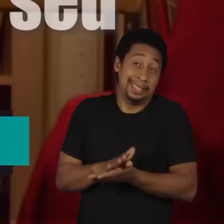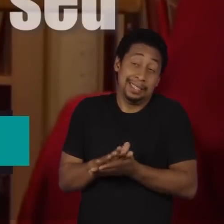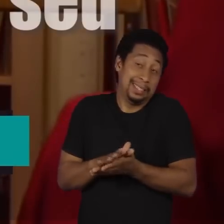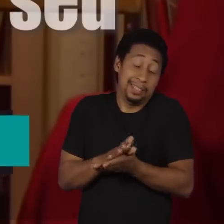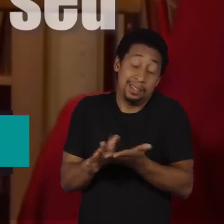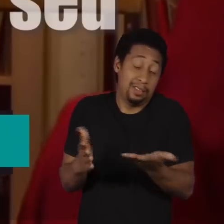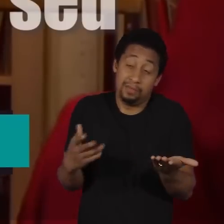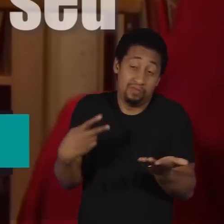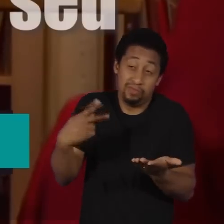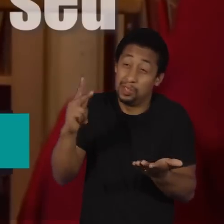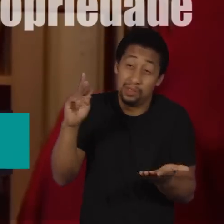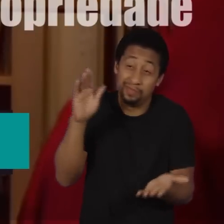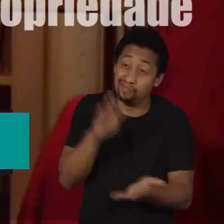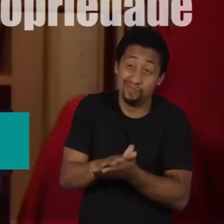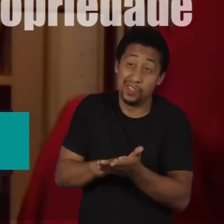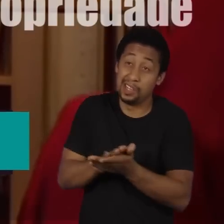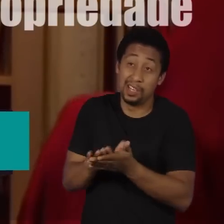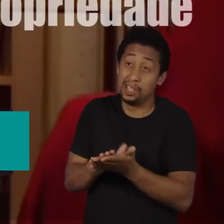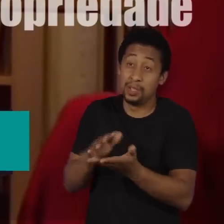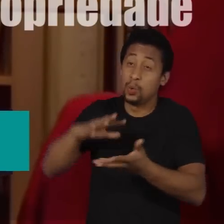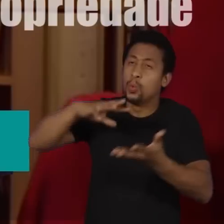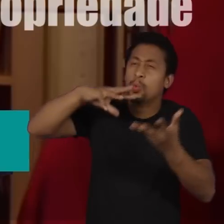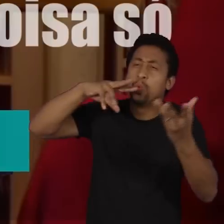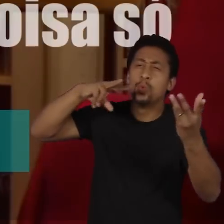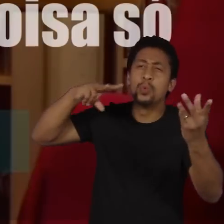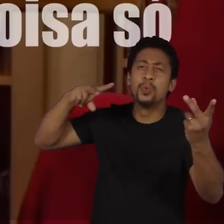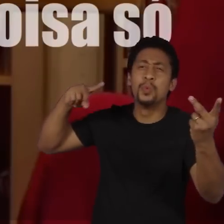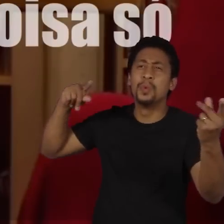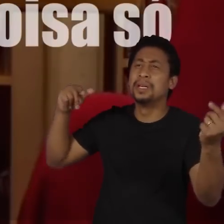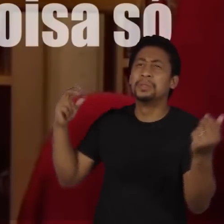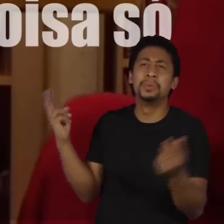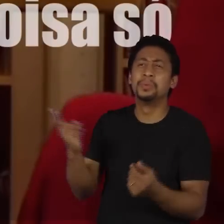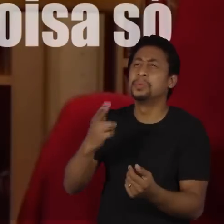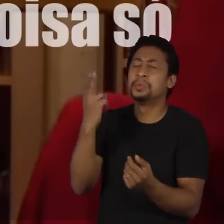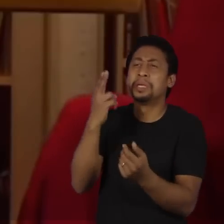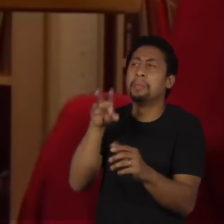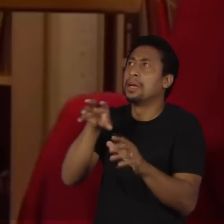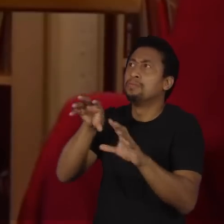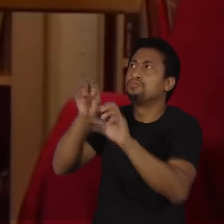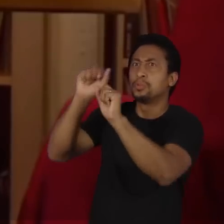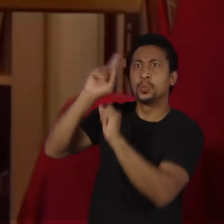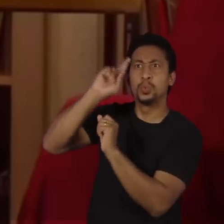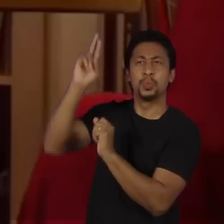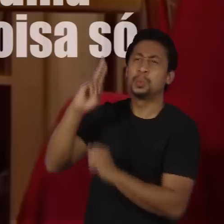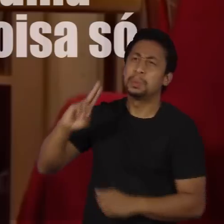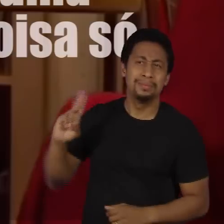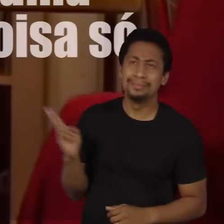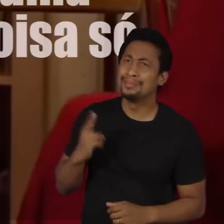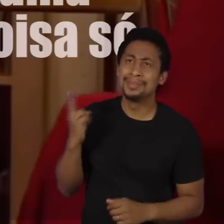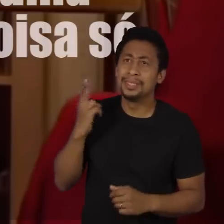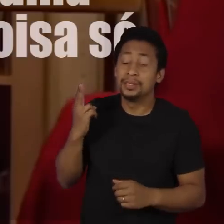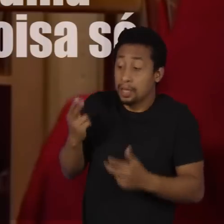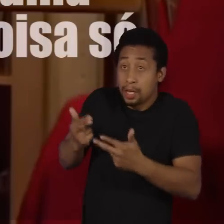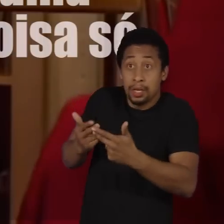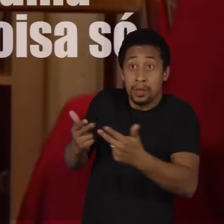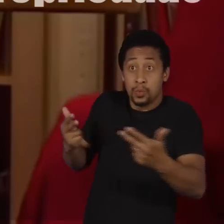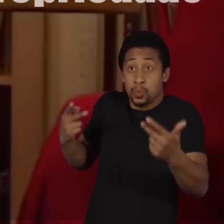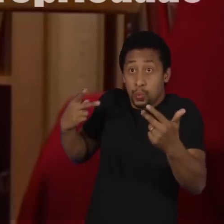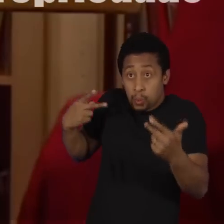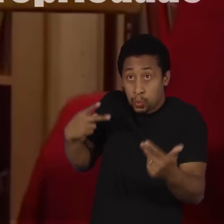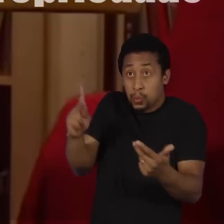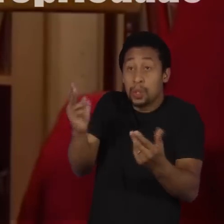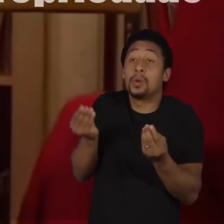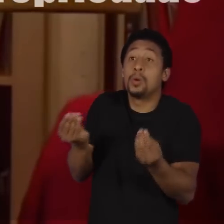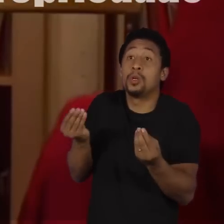es suyo. El universo no tiene posesión porque es una sola cosa. Cuando una cosa es una sola cosa, no